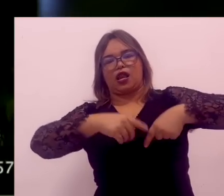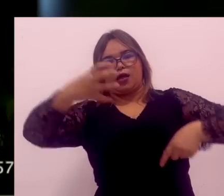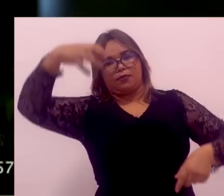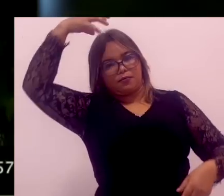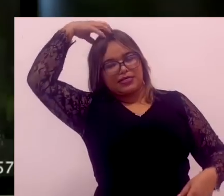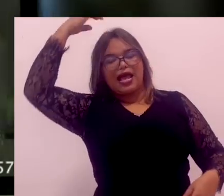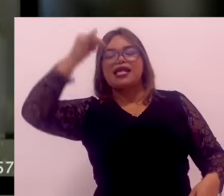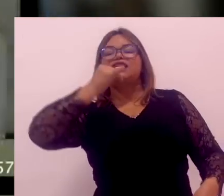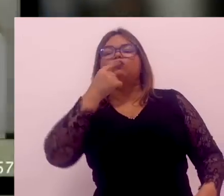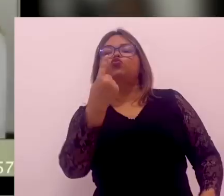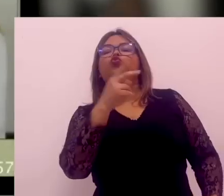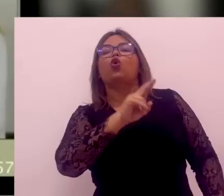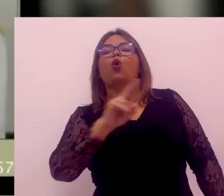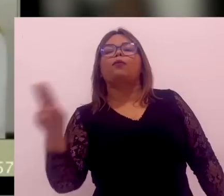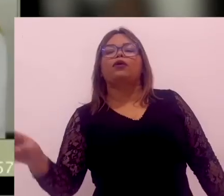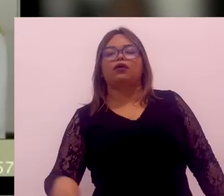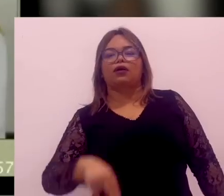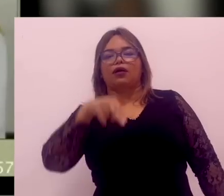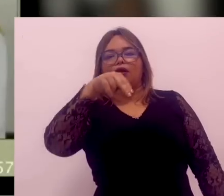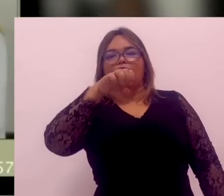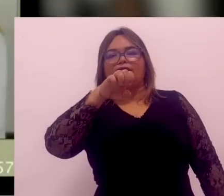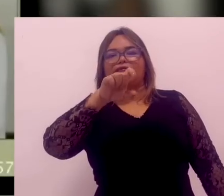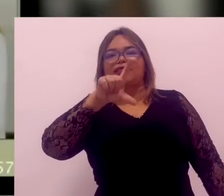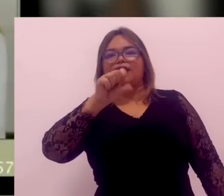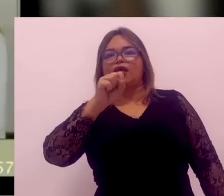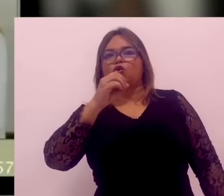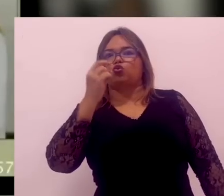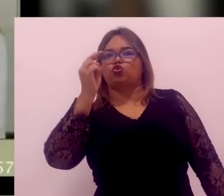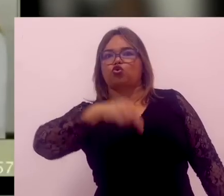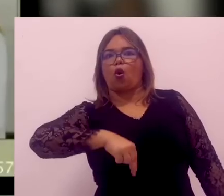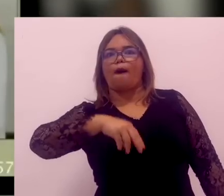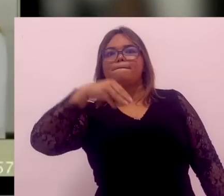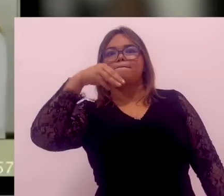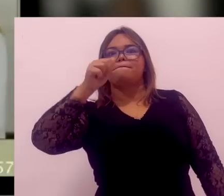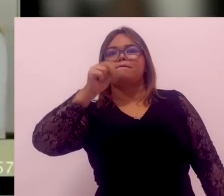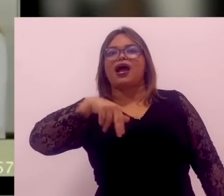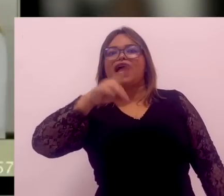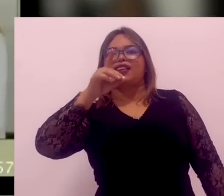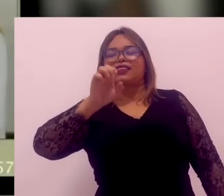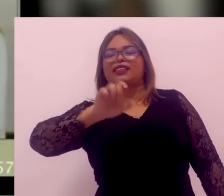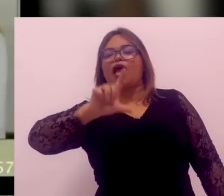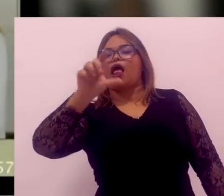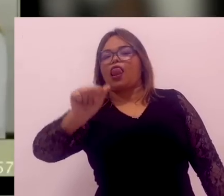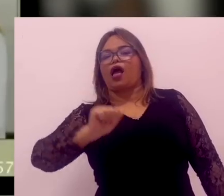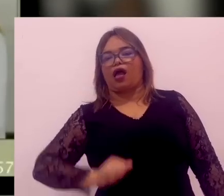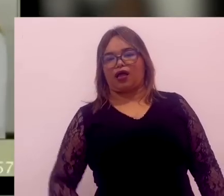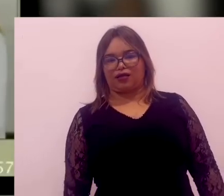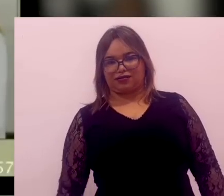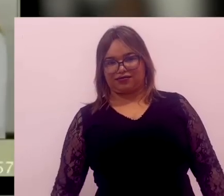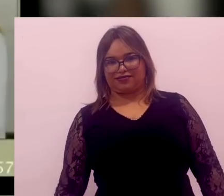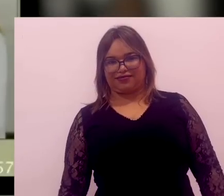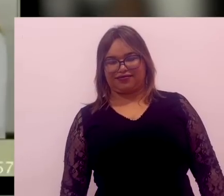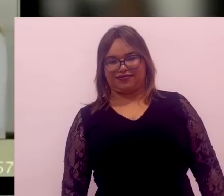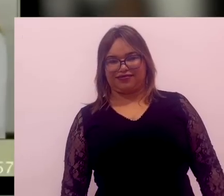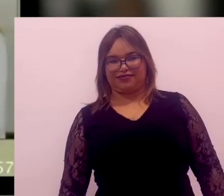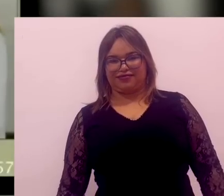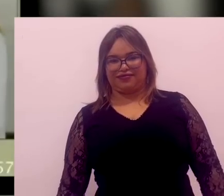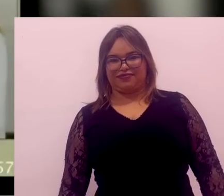interessado. É assim que se parecem. Então não existe uma coisa como uma irmandade